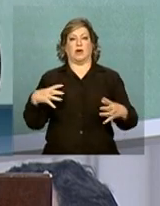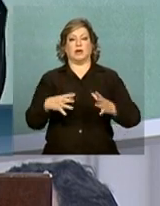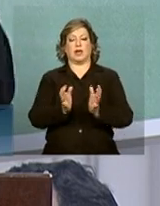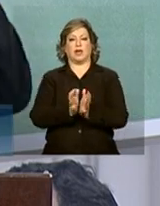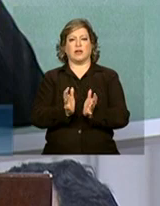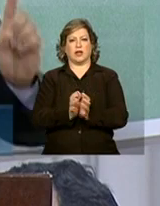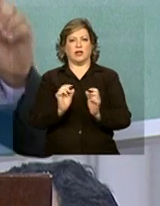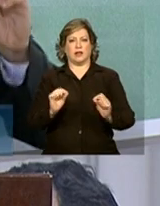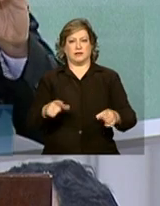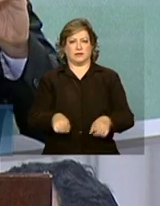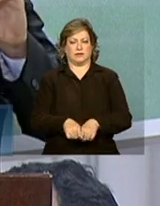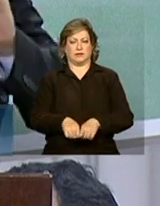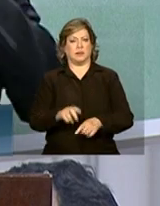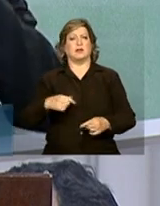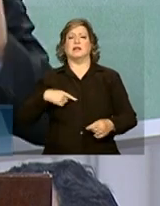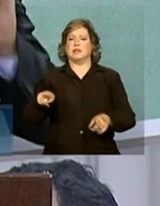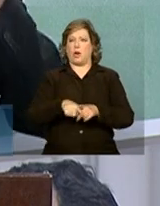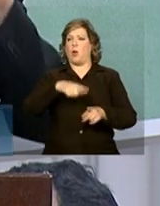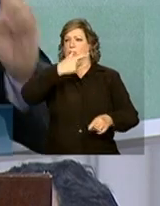outros países do mundo,